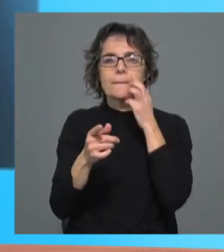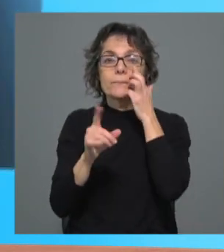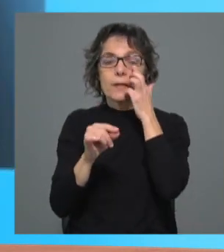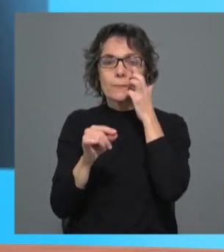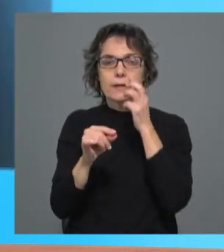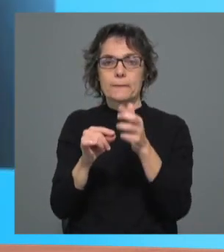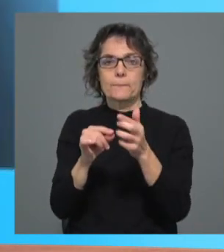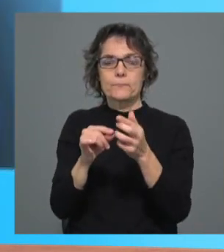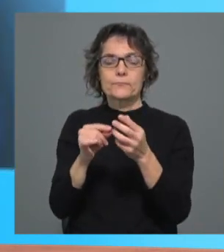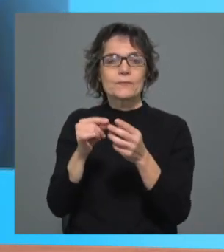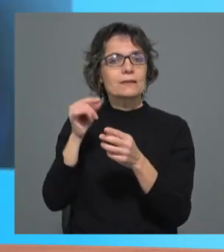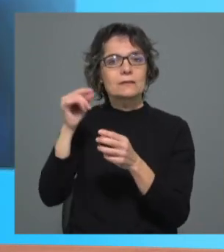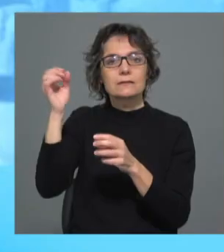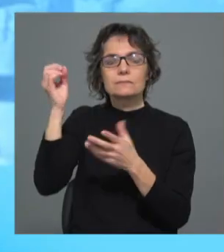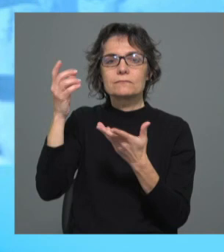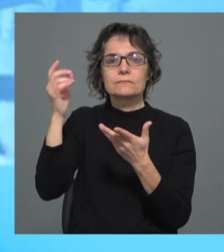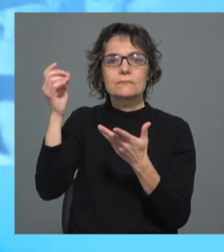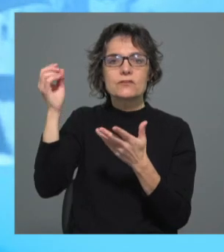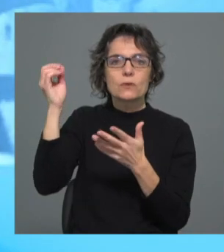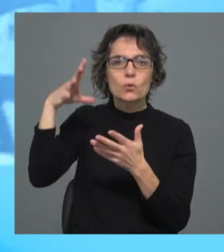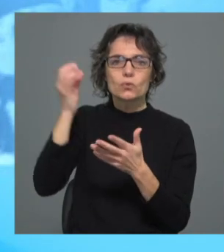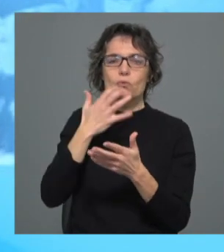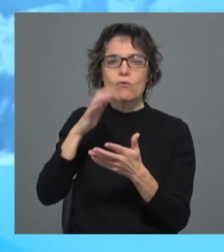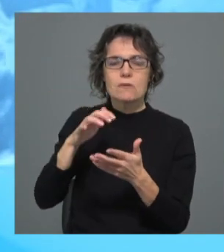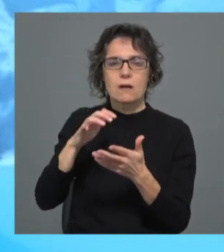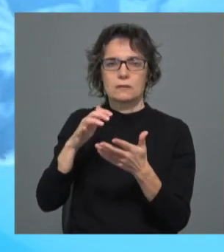têm que desaparecer, têm que perder as suas,